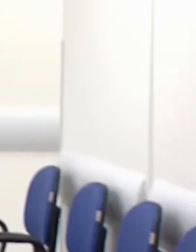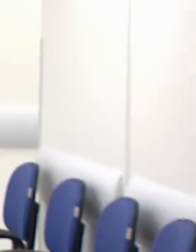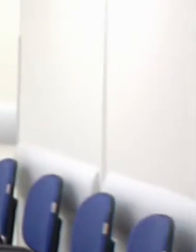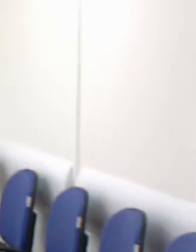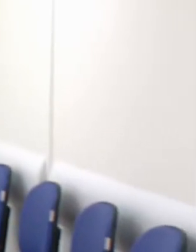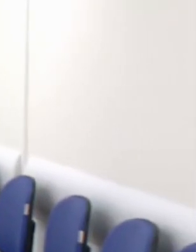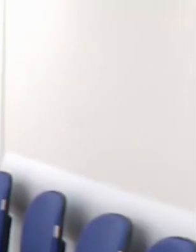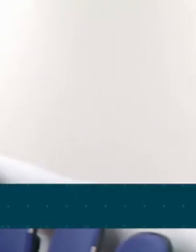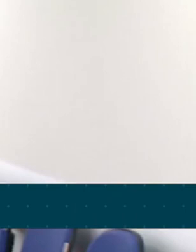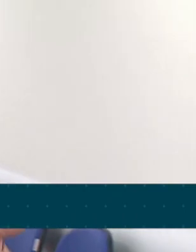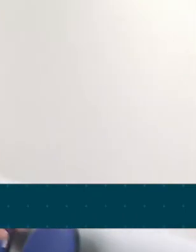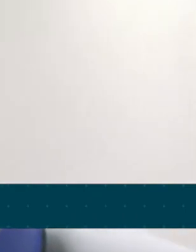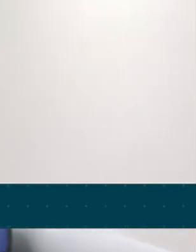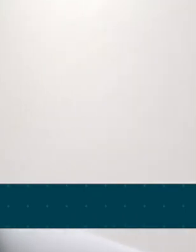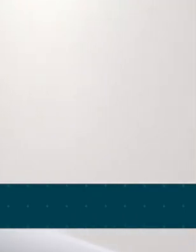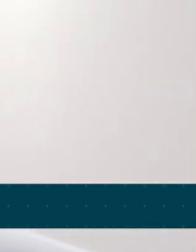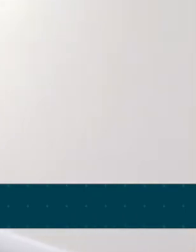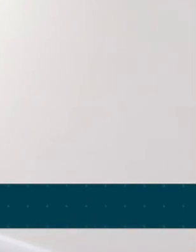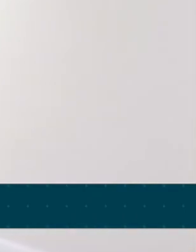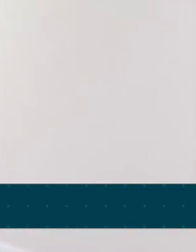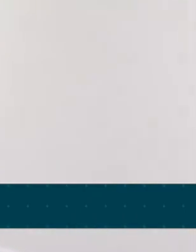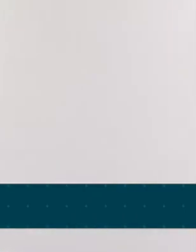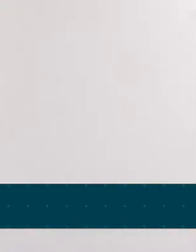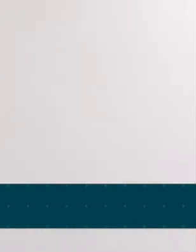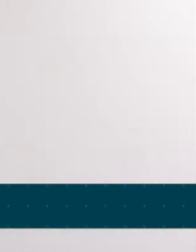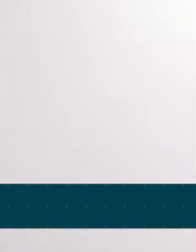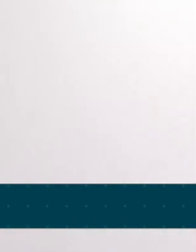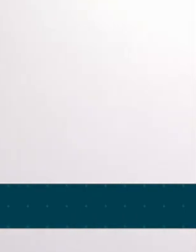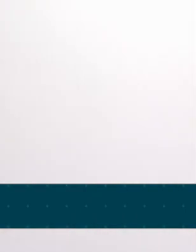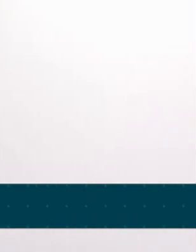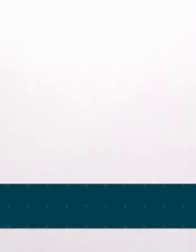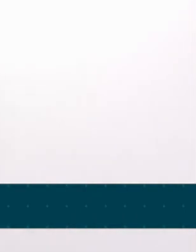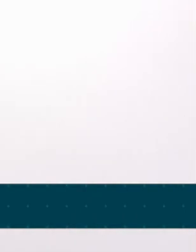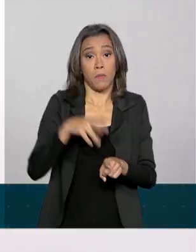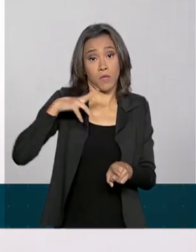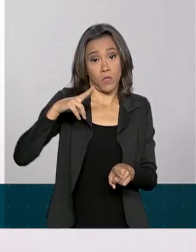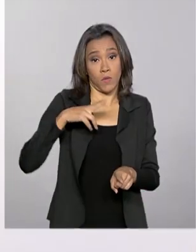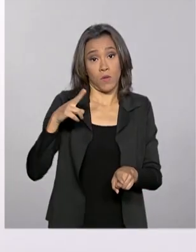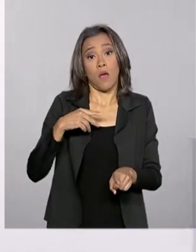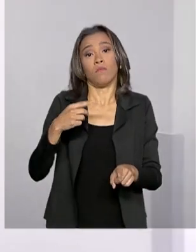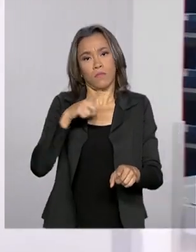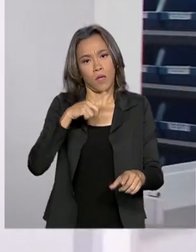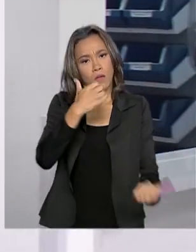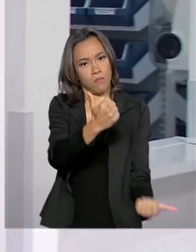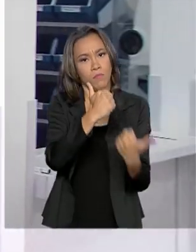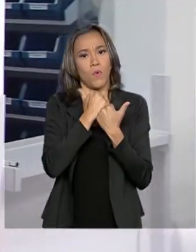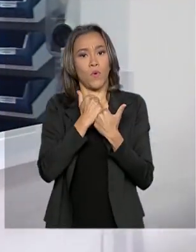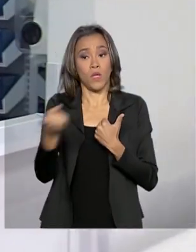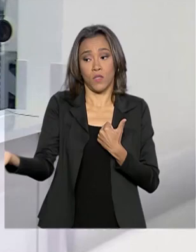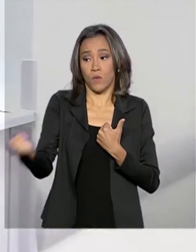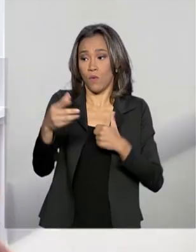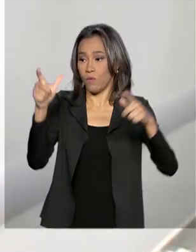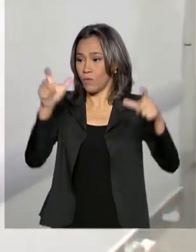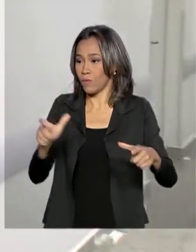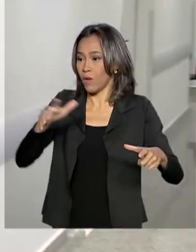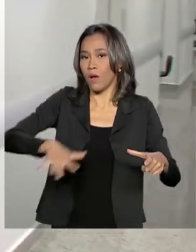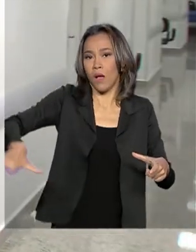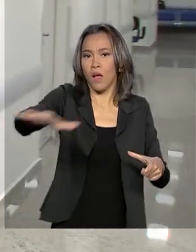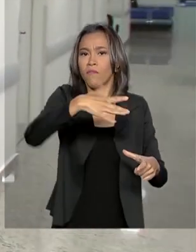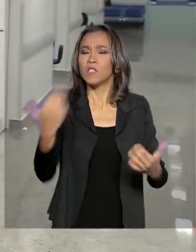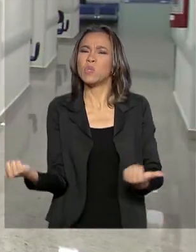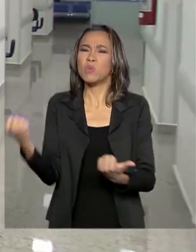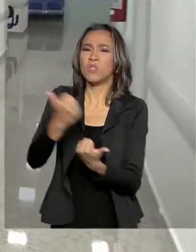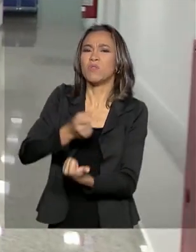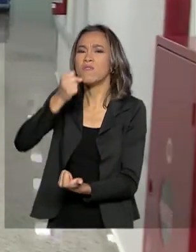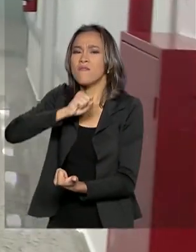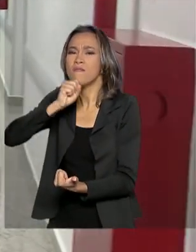Agora, o atendimento adulto, particular ou por convênio, também ganha reforço. O novo pronto-socorro vai substituir o antigo,